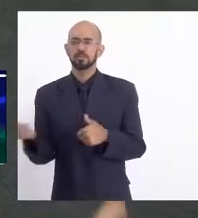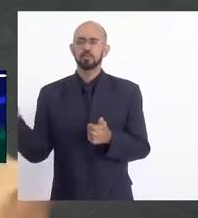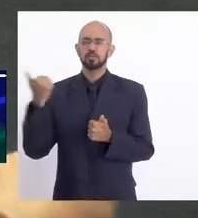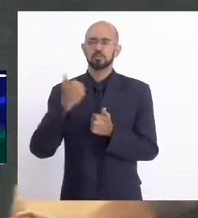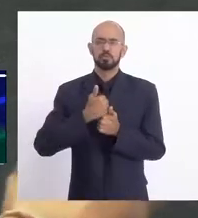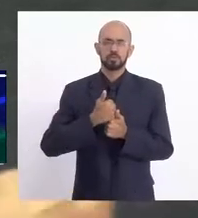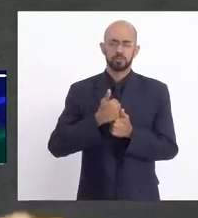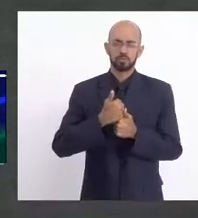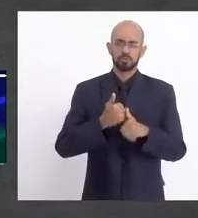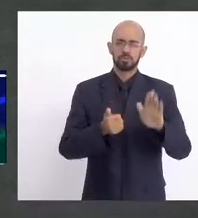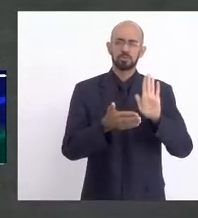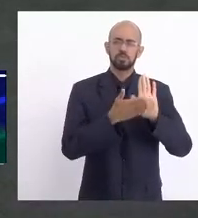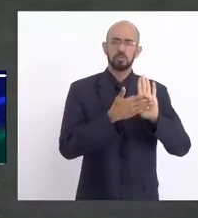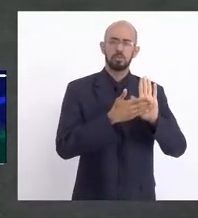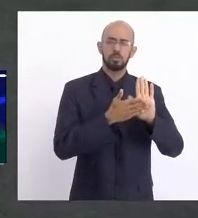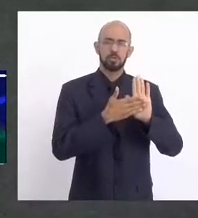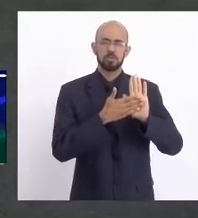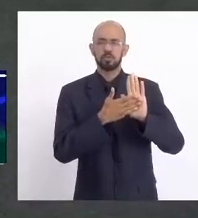substitutivo proposto